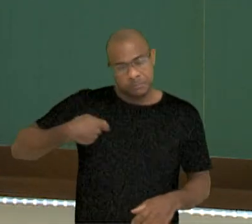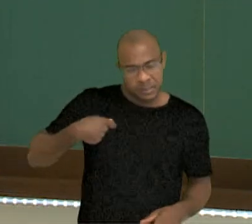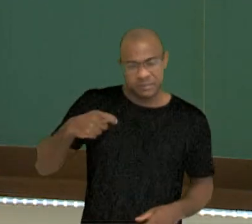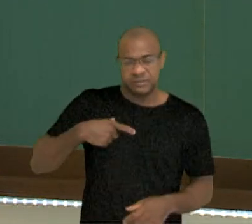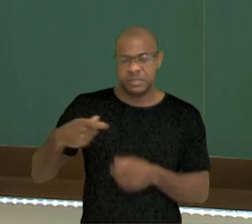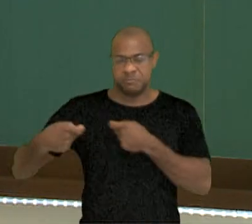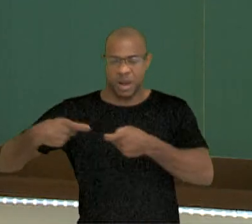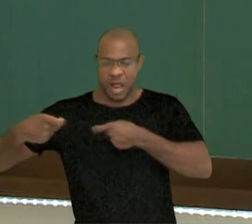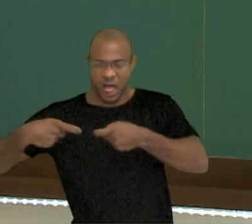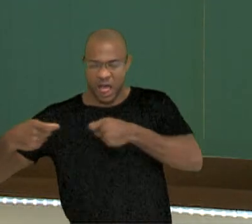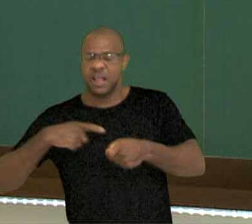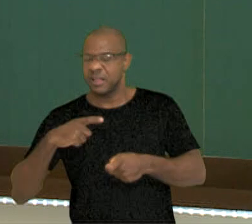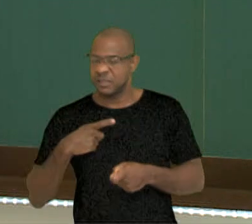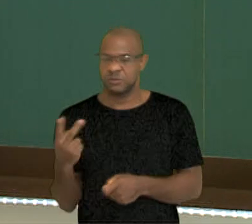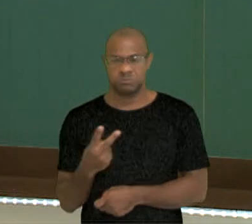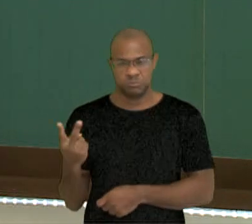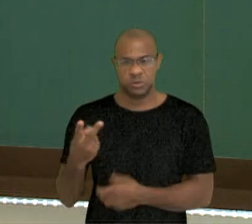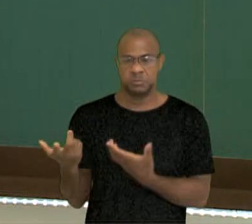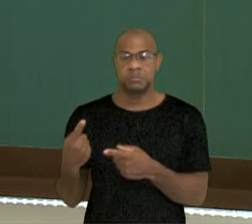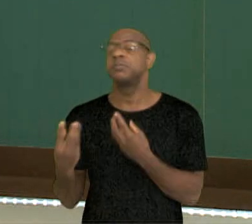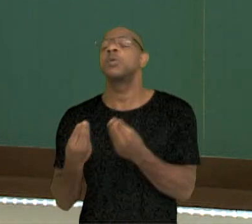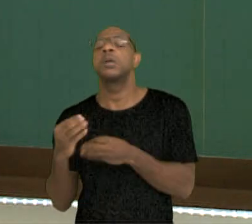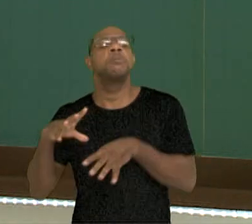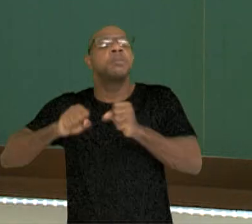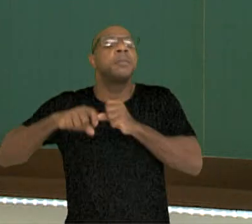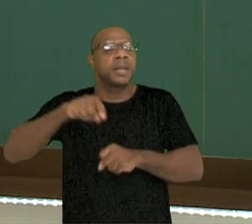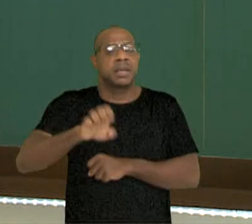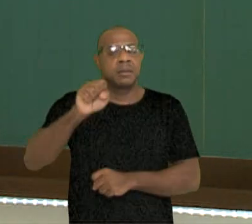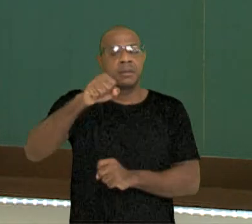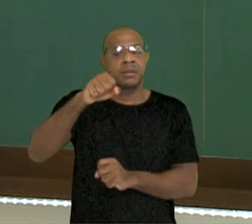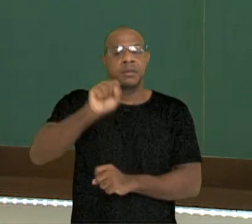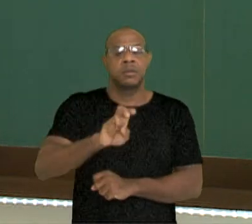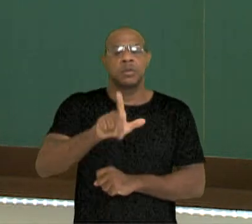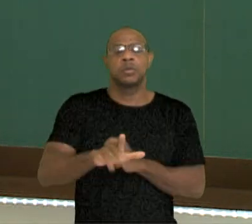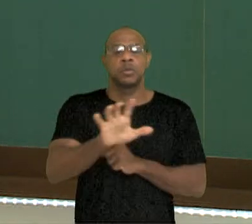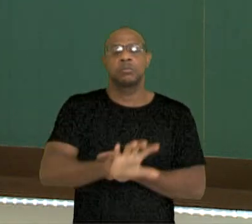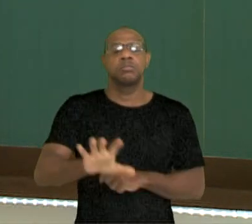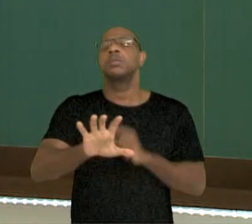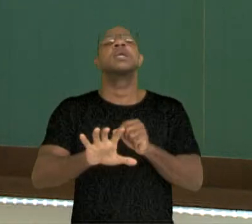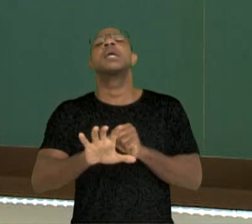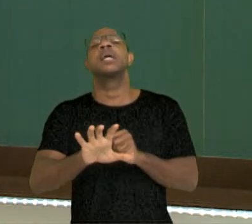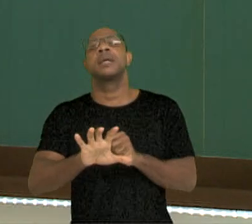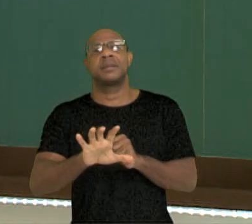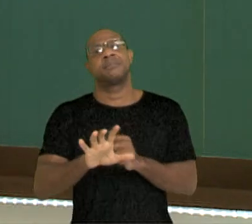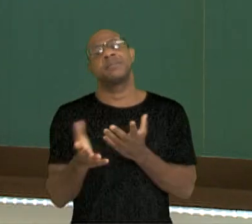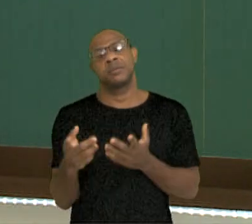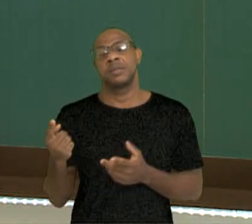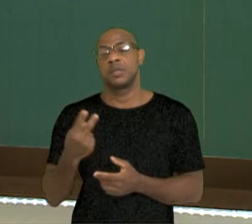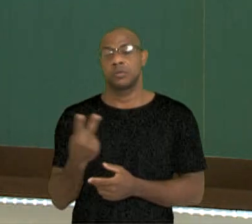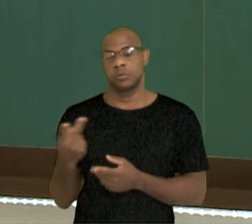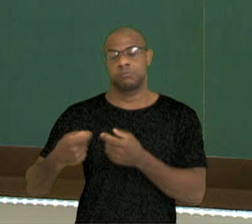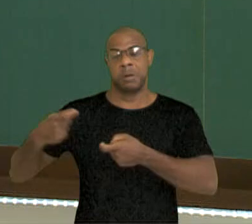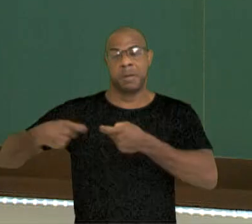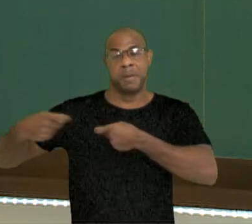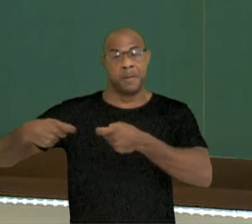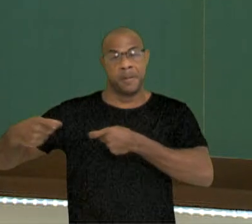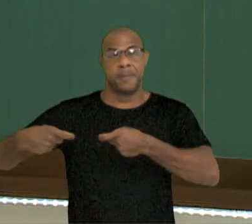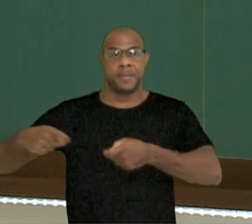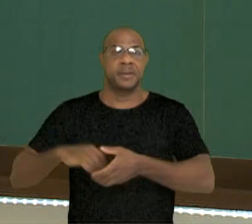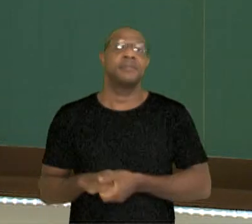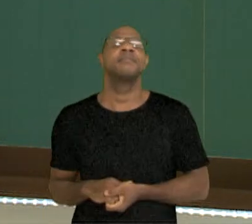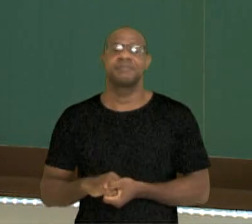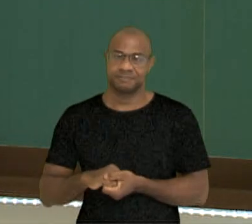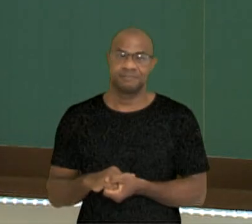das guerras guaraníticas ali, dos jesuítas com os índios guaranis contra portugueses e espanhóis que